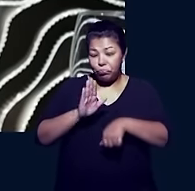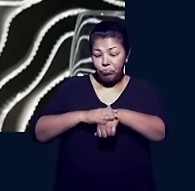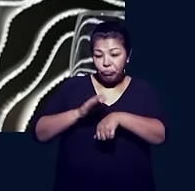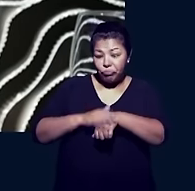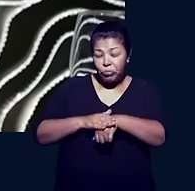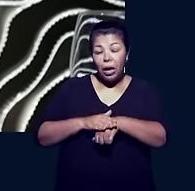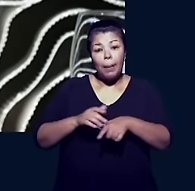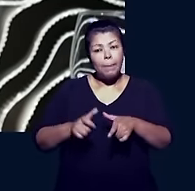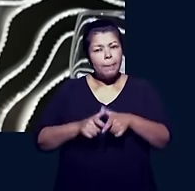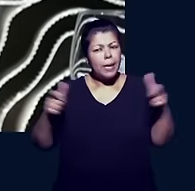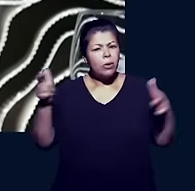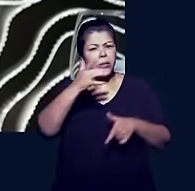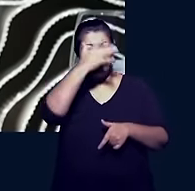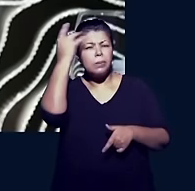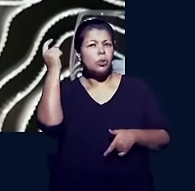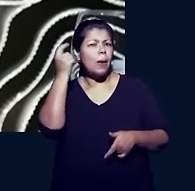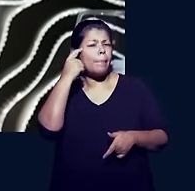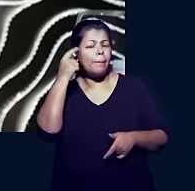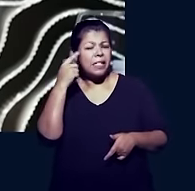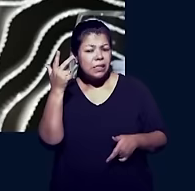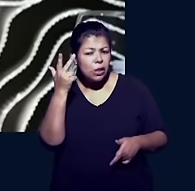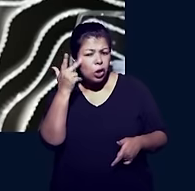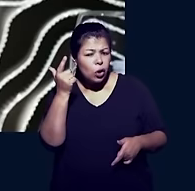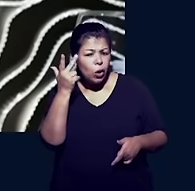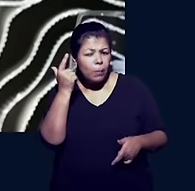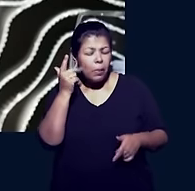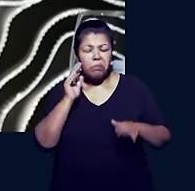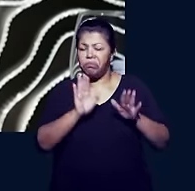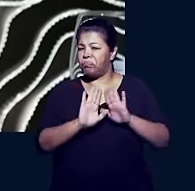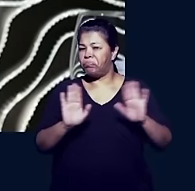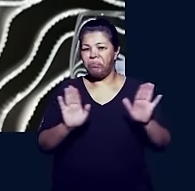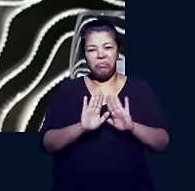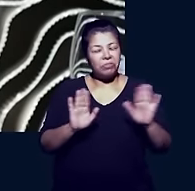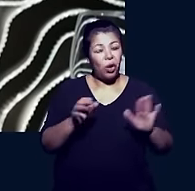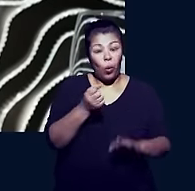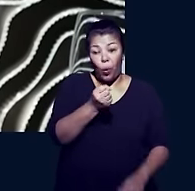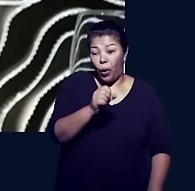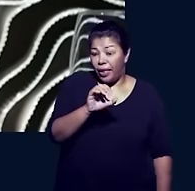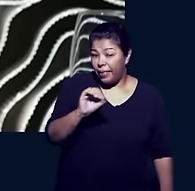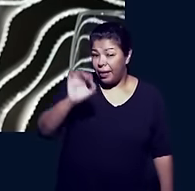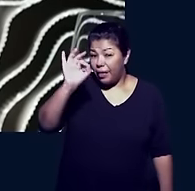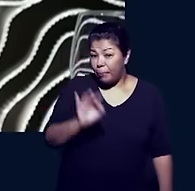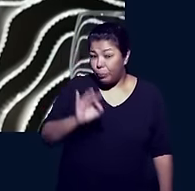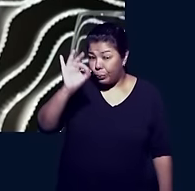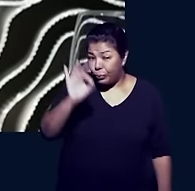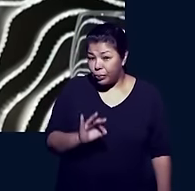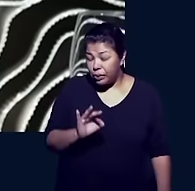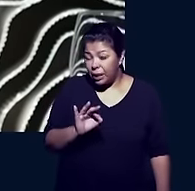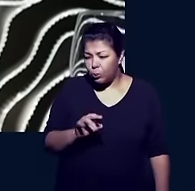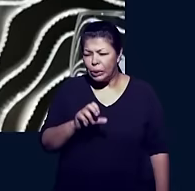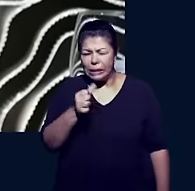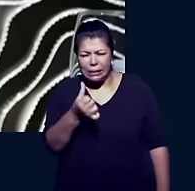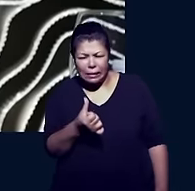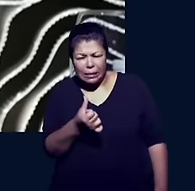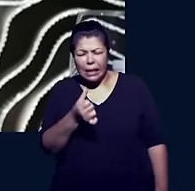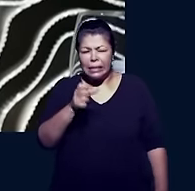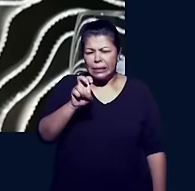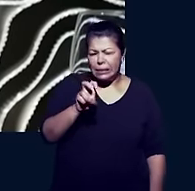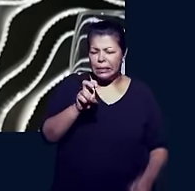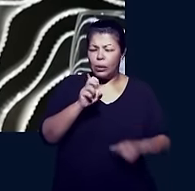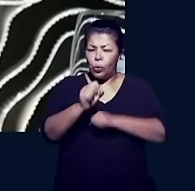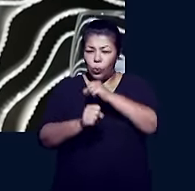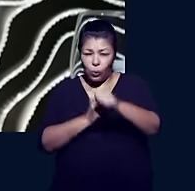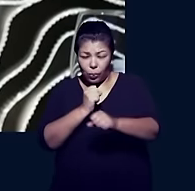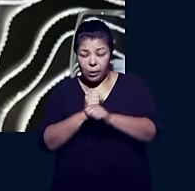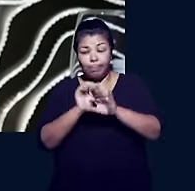normal e não é normal 80% a mais de produção de petróleo em 5 6 anos tem uma implicação